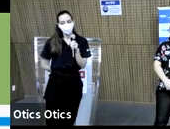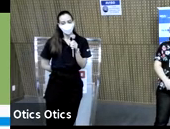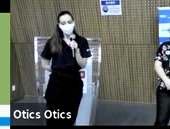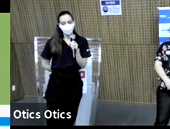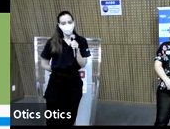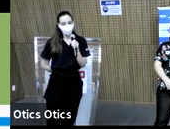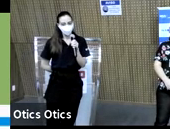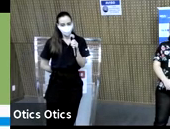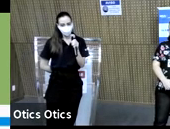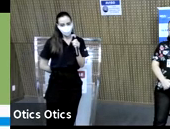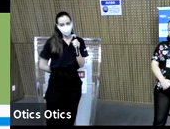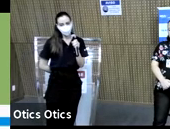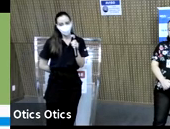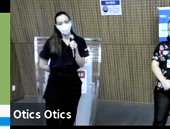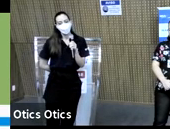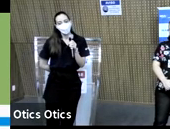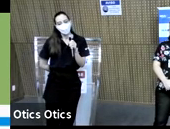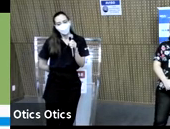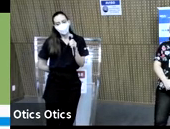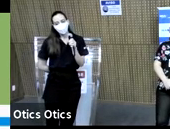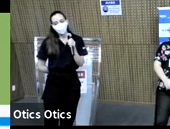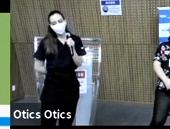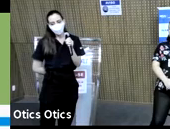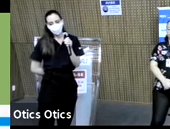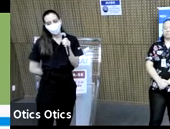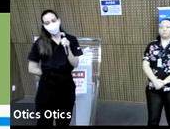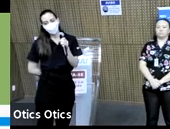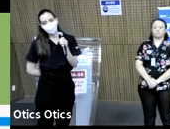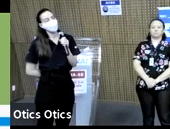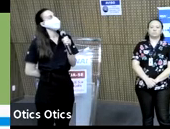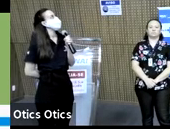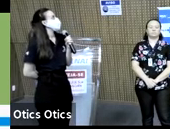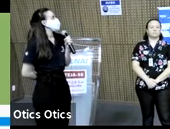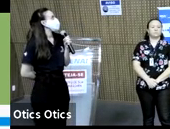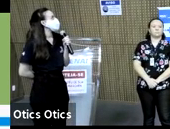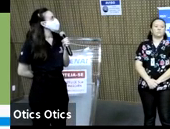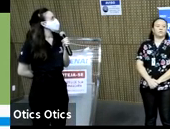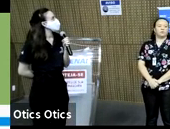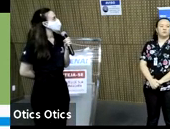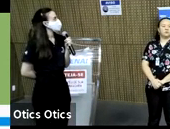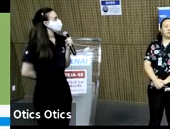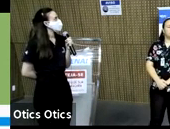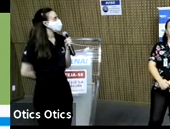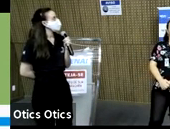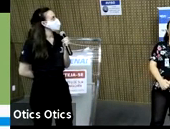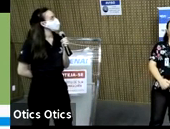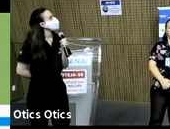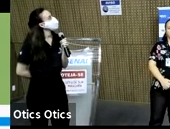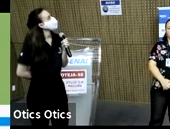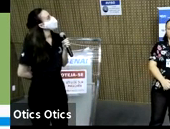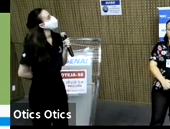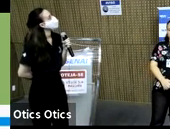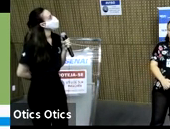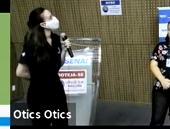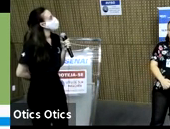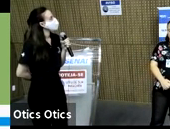Então, em relação à saúde da criança, a consulta de enfermagem, ela segue em 80% em